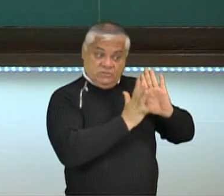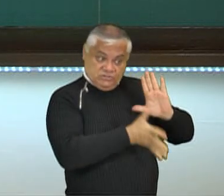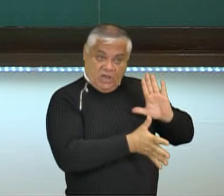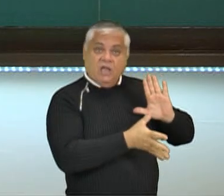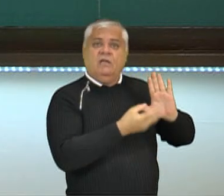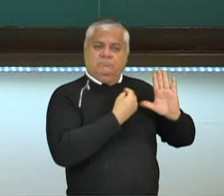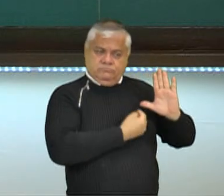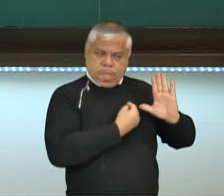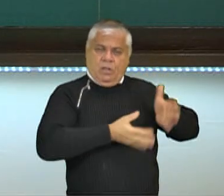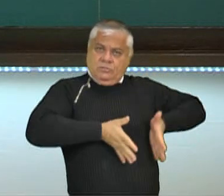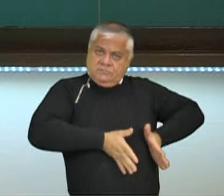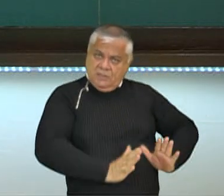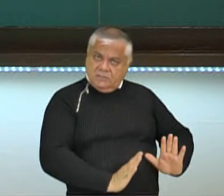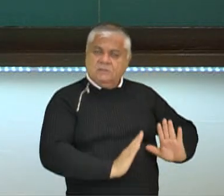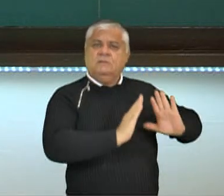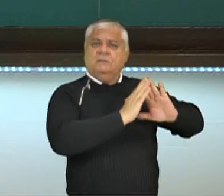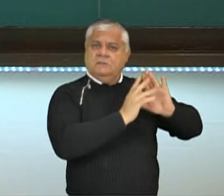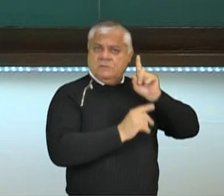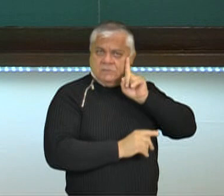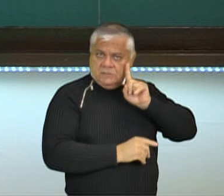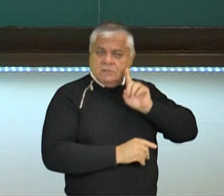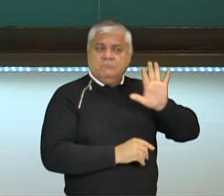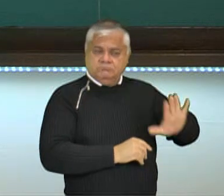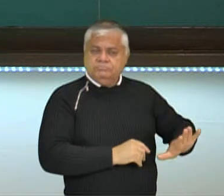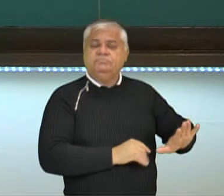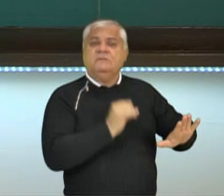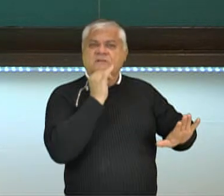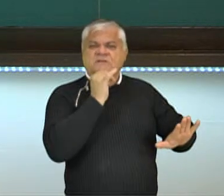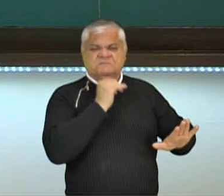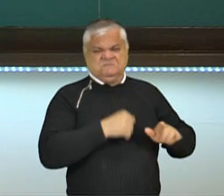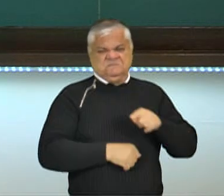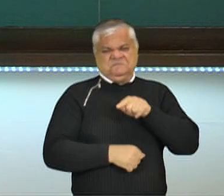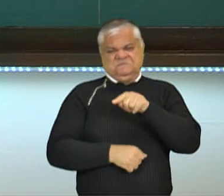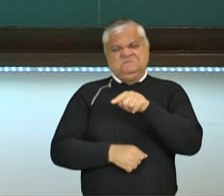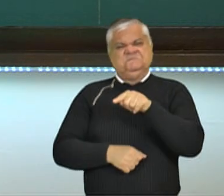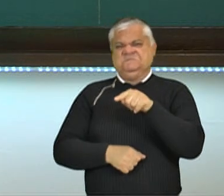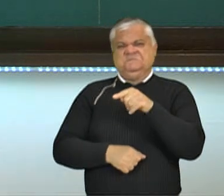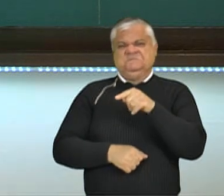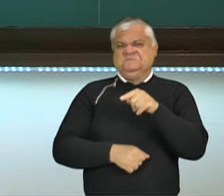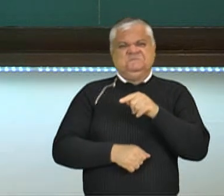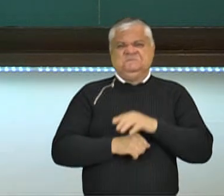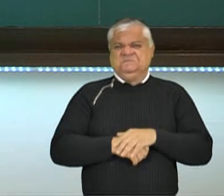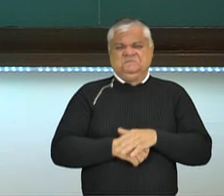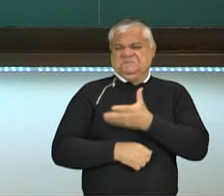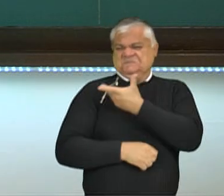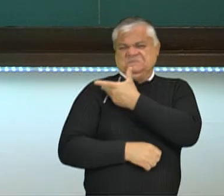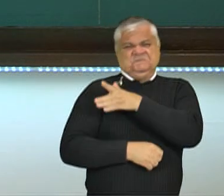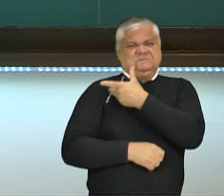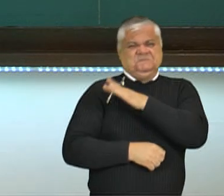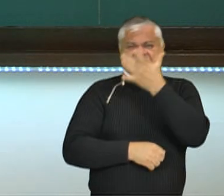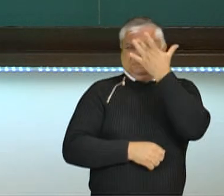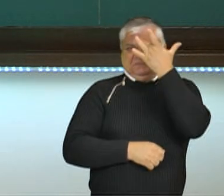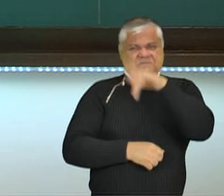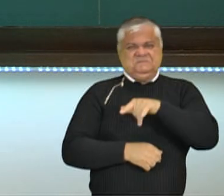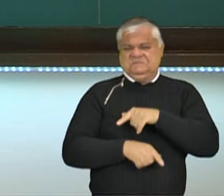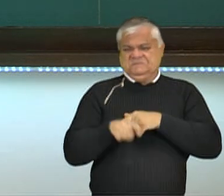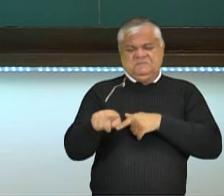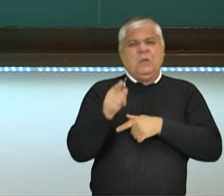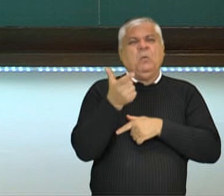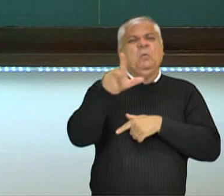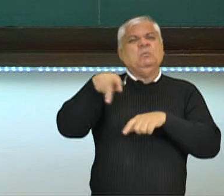é nativo, algumas dessas pessoas vão fazer a tal da xenofobia, que é o